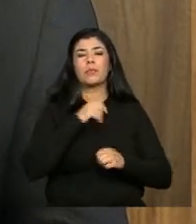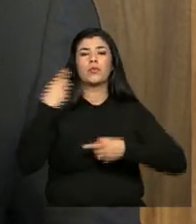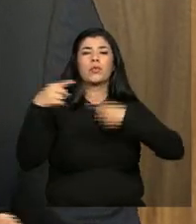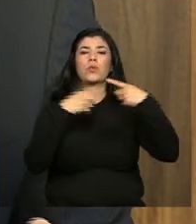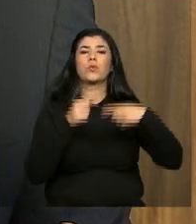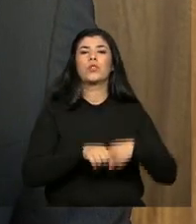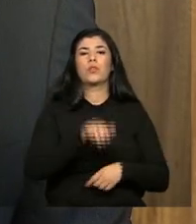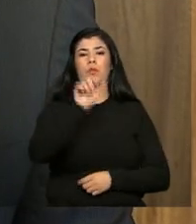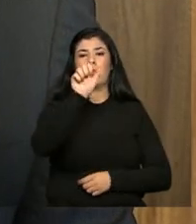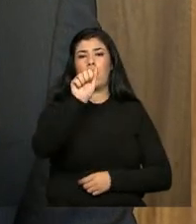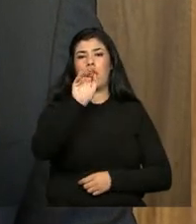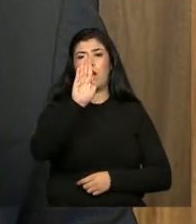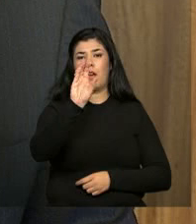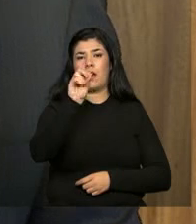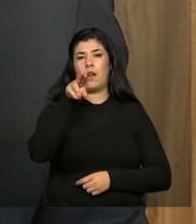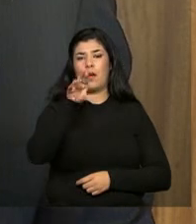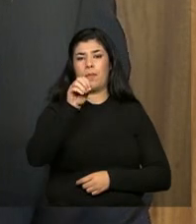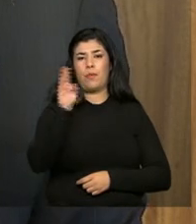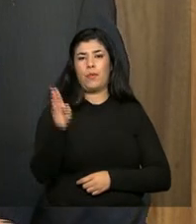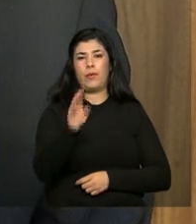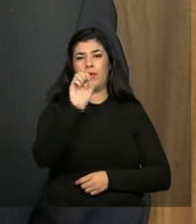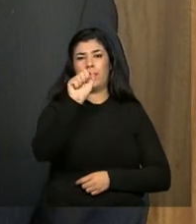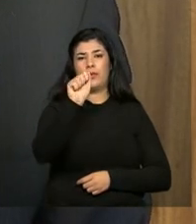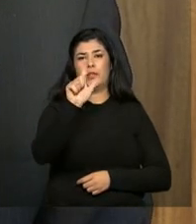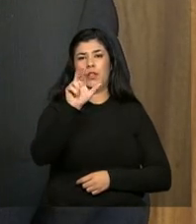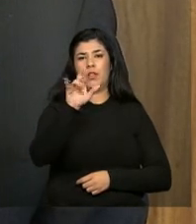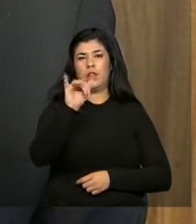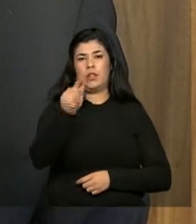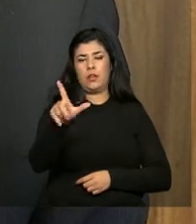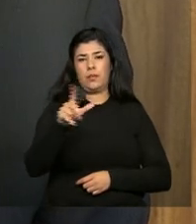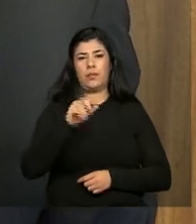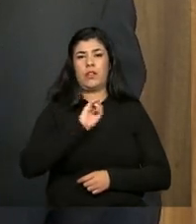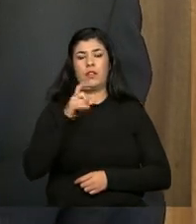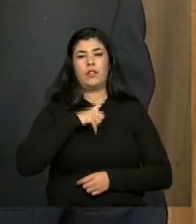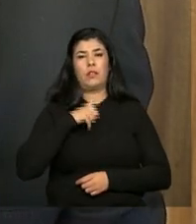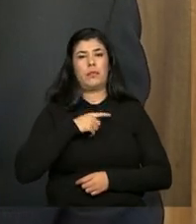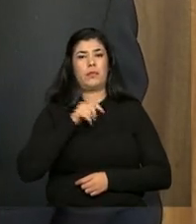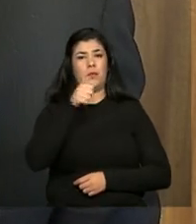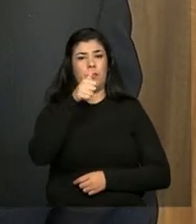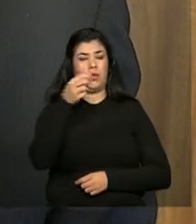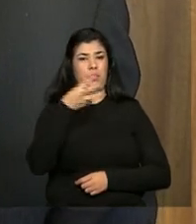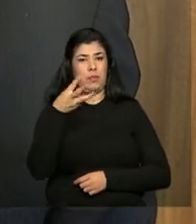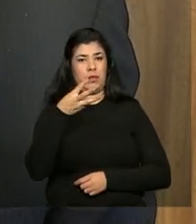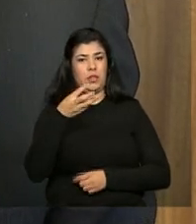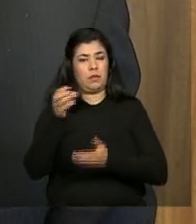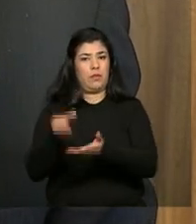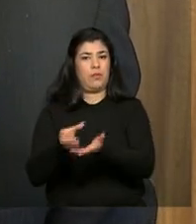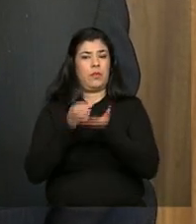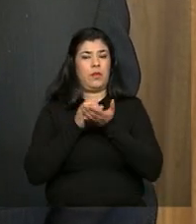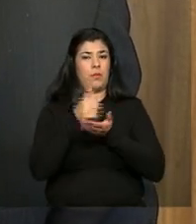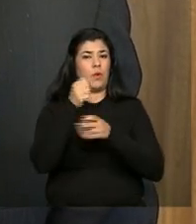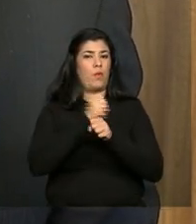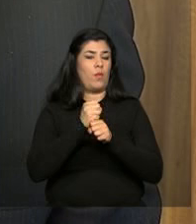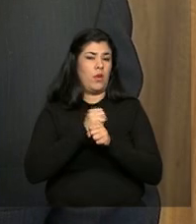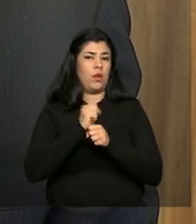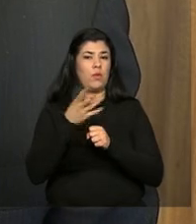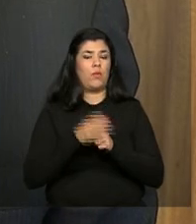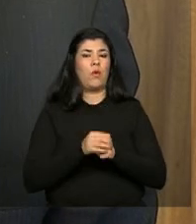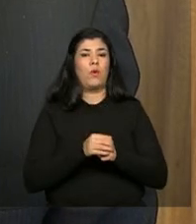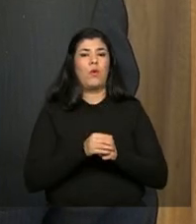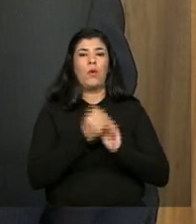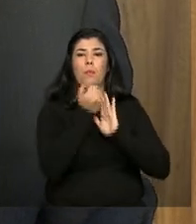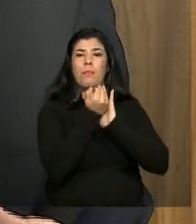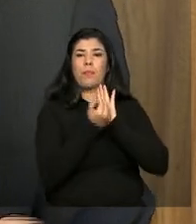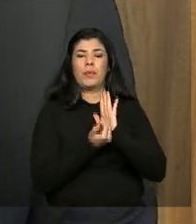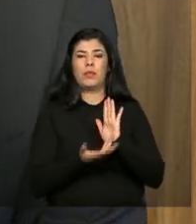quando você faz você quer saber se o 13º você tem que trabalhar um ano ou você vai receber proporcionalmente o tempo você trabalhou o